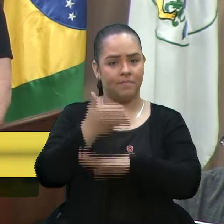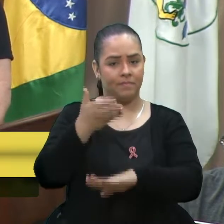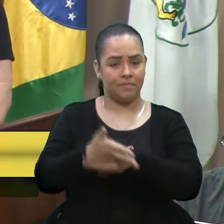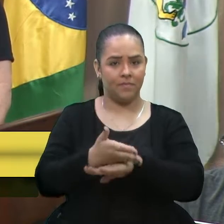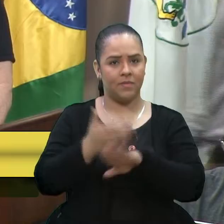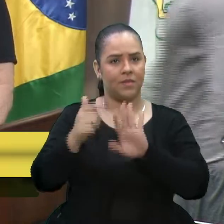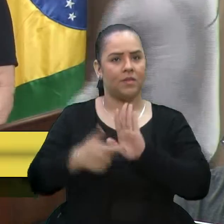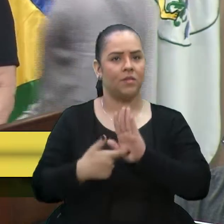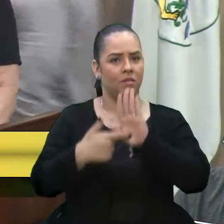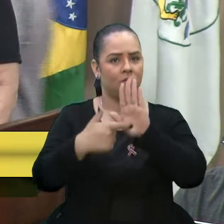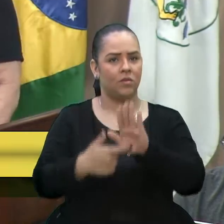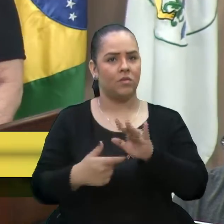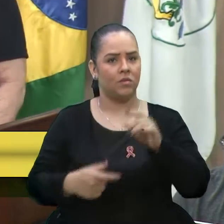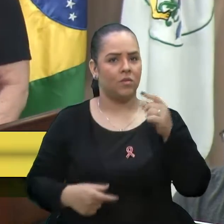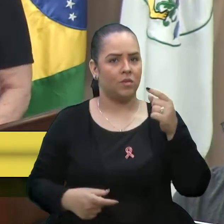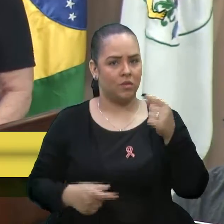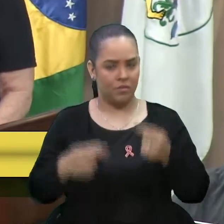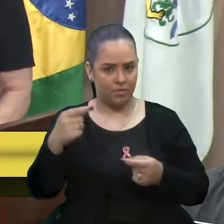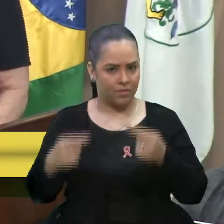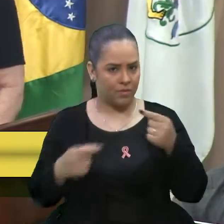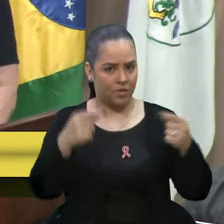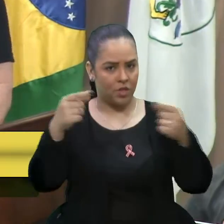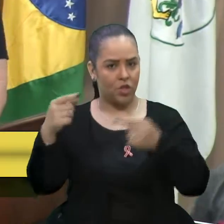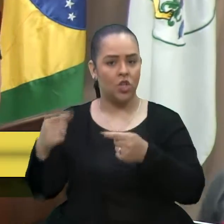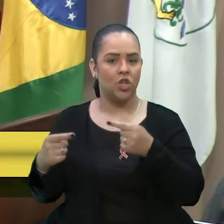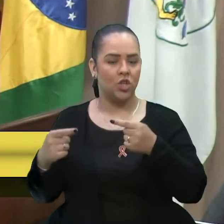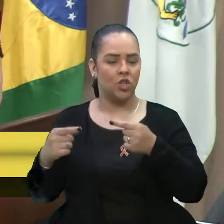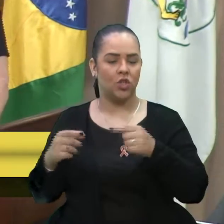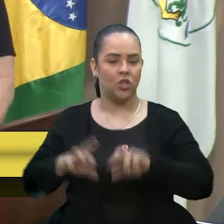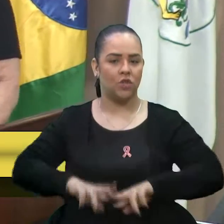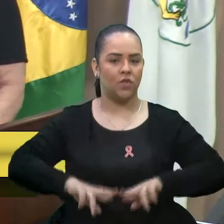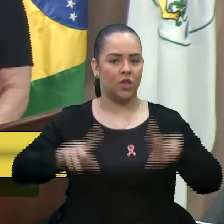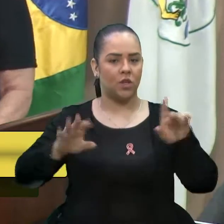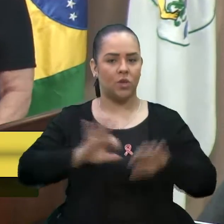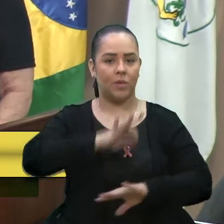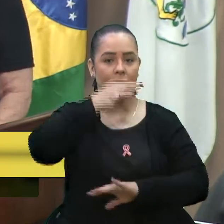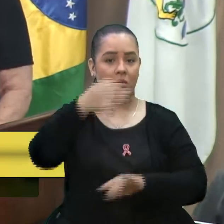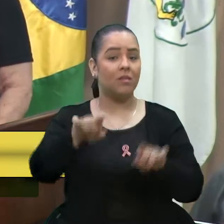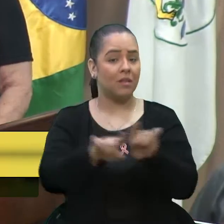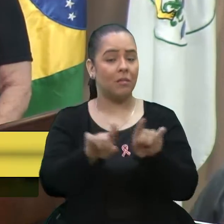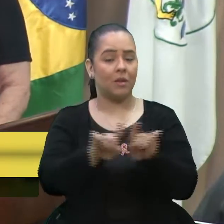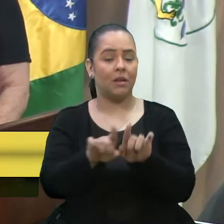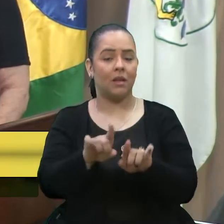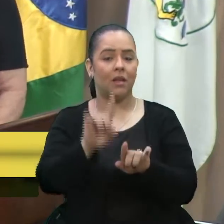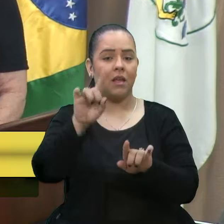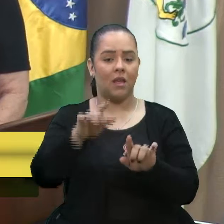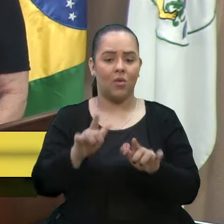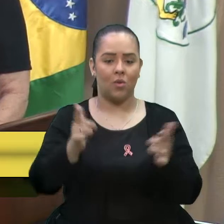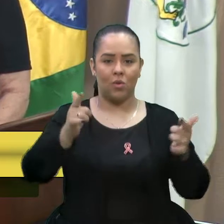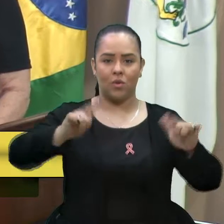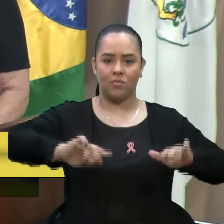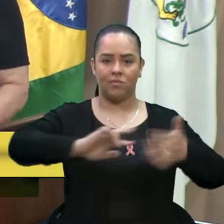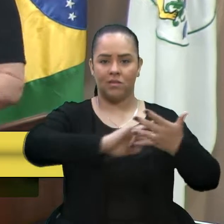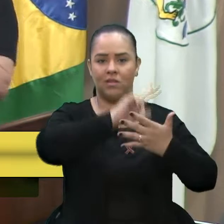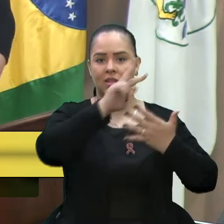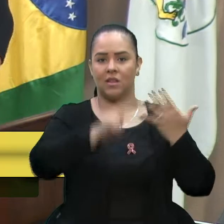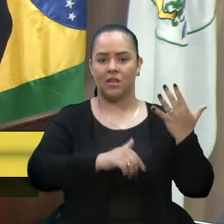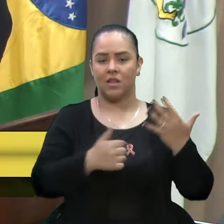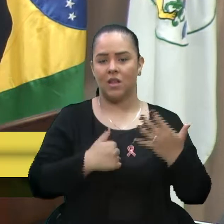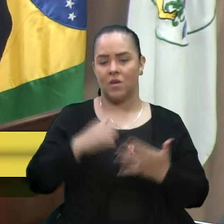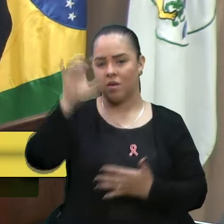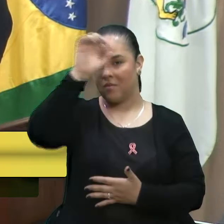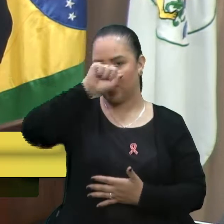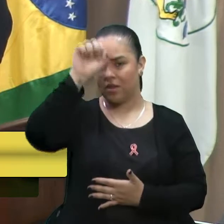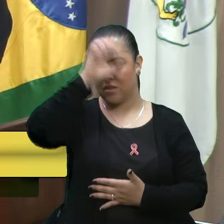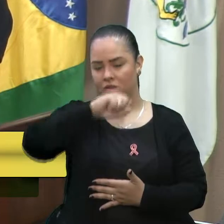apresentou no seu debate as suas diferentes opiniões. Também é uma casa plural, e eu aprendi nesses meus muitos anos de